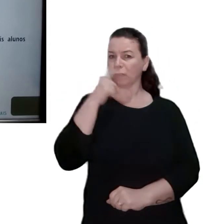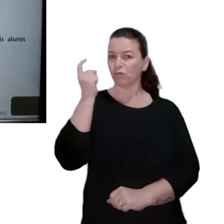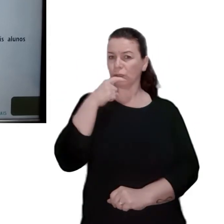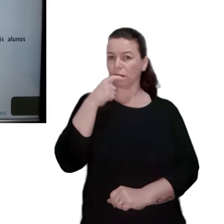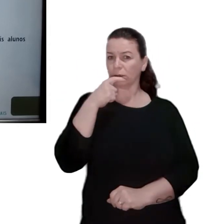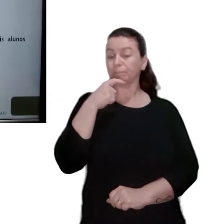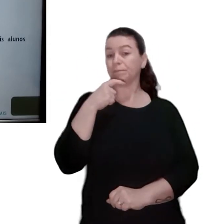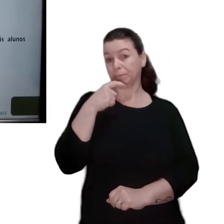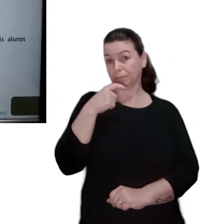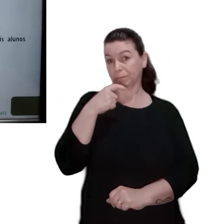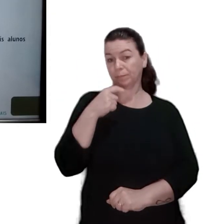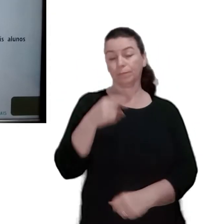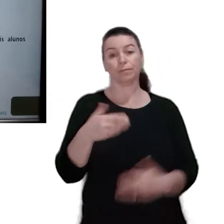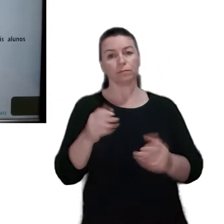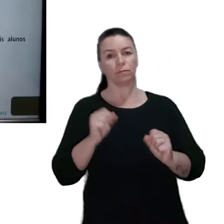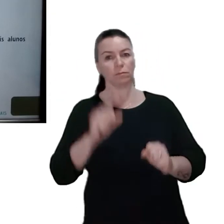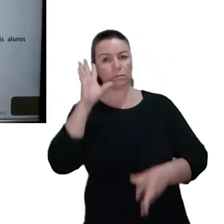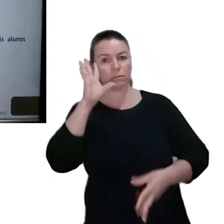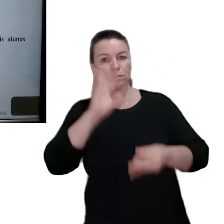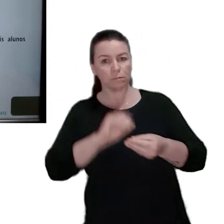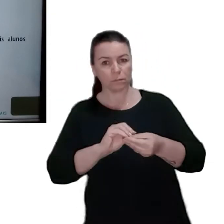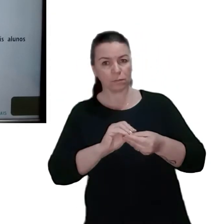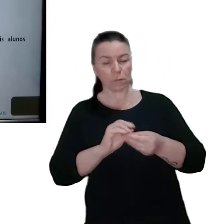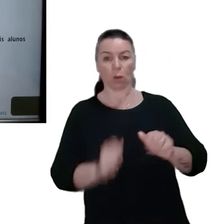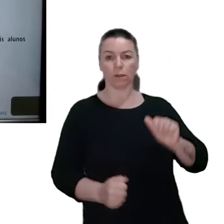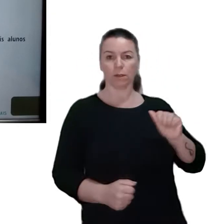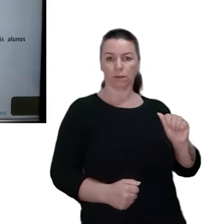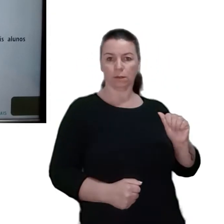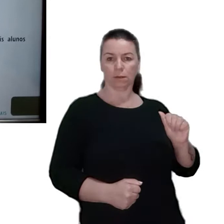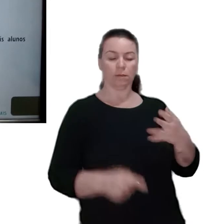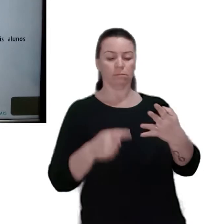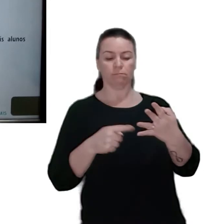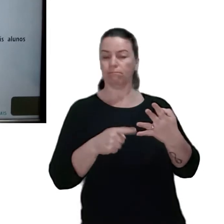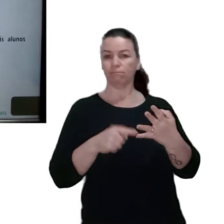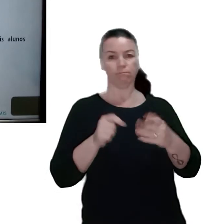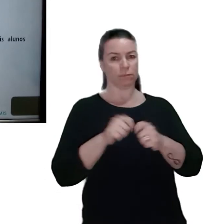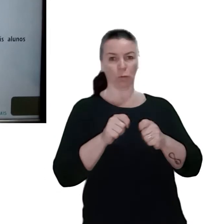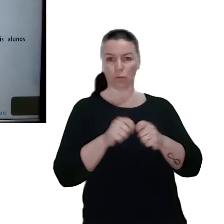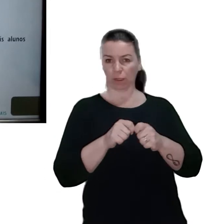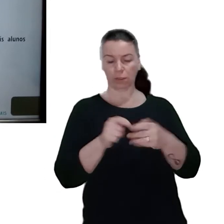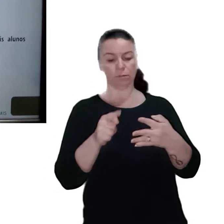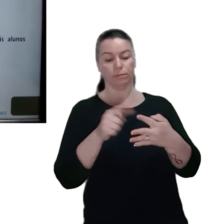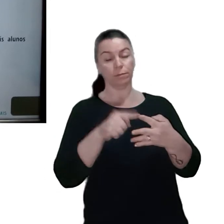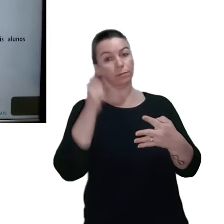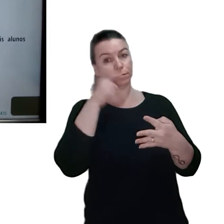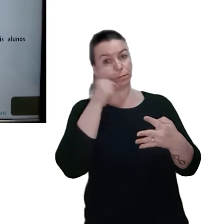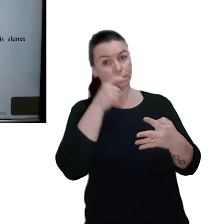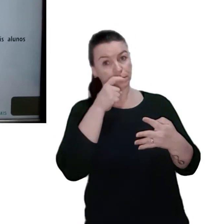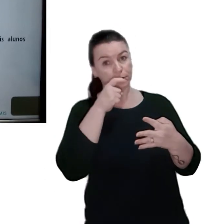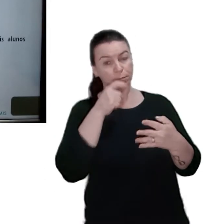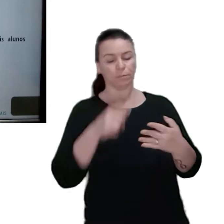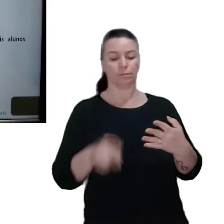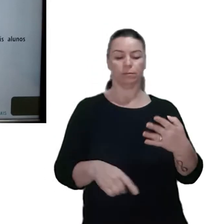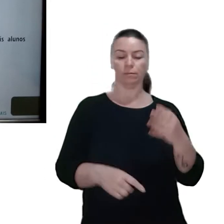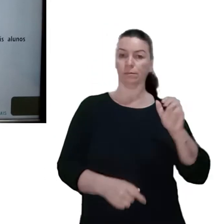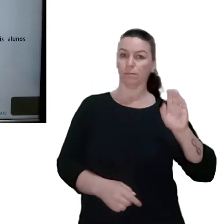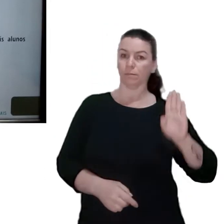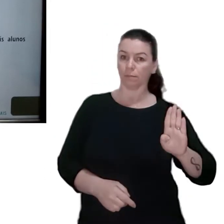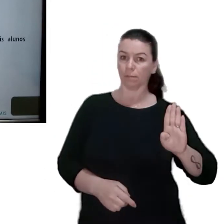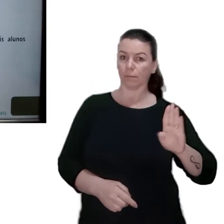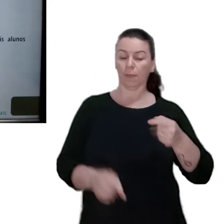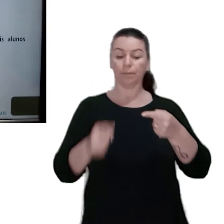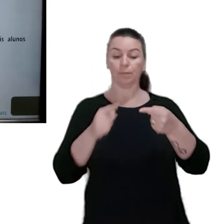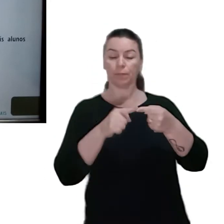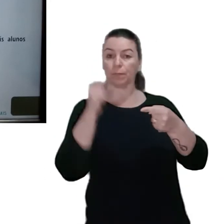pode-se concluir que a alternativa A, Daniela não fez a caricatura e Ana mentiu. B, Ana mentiu e